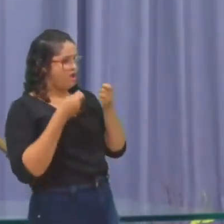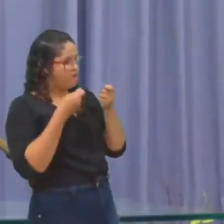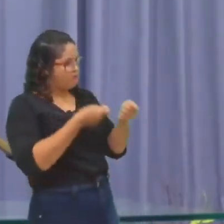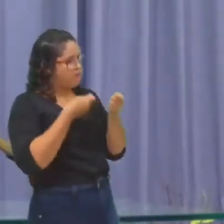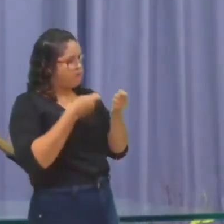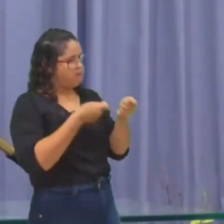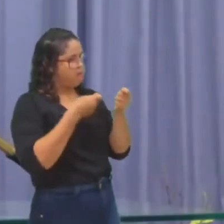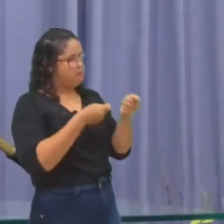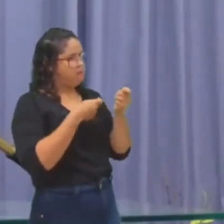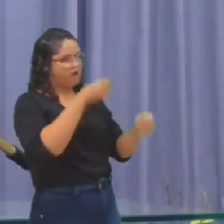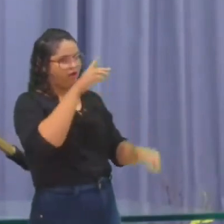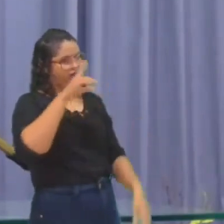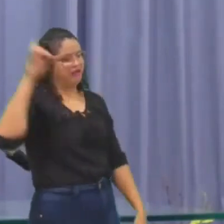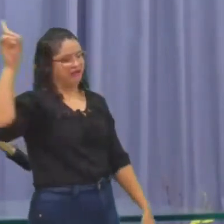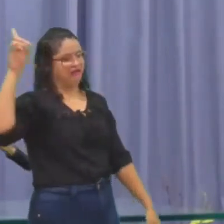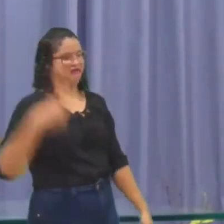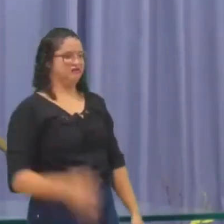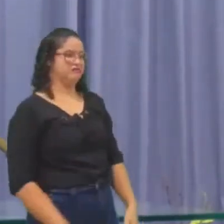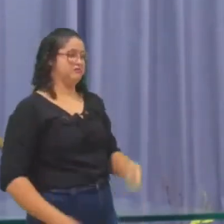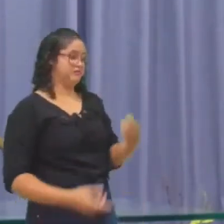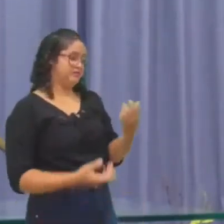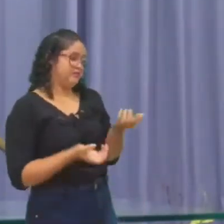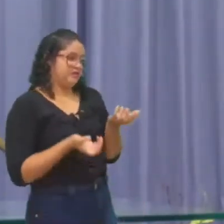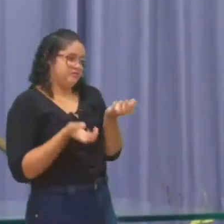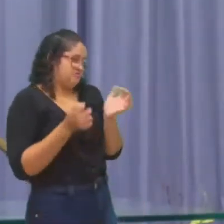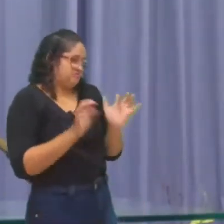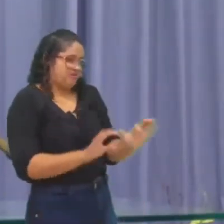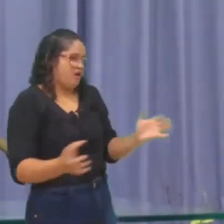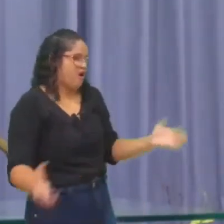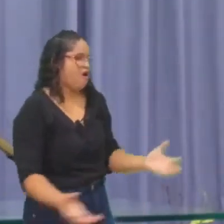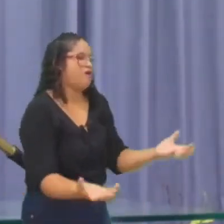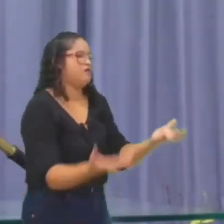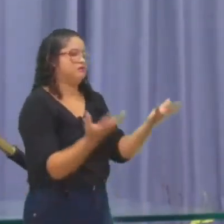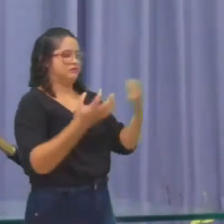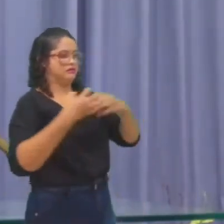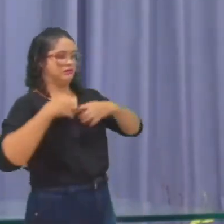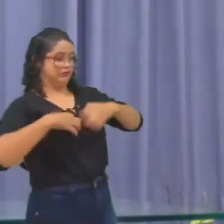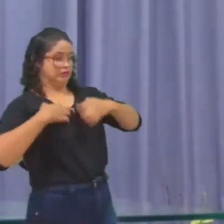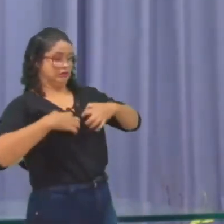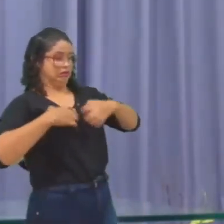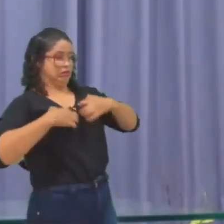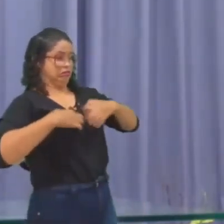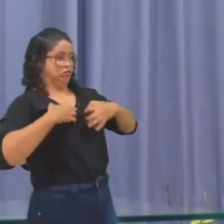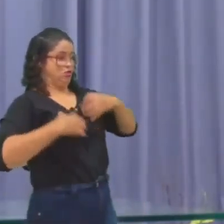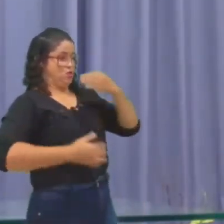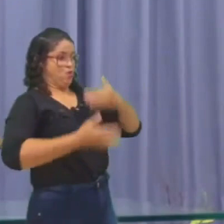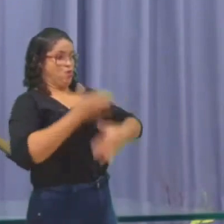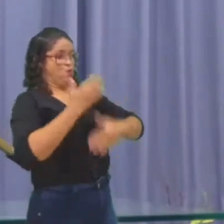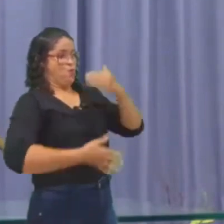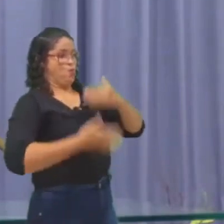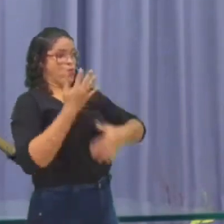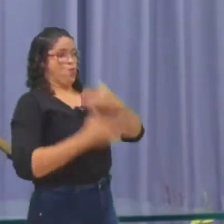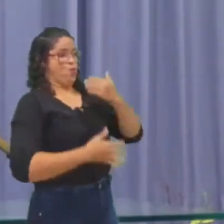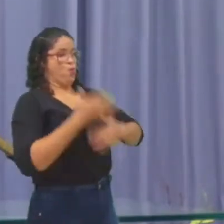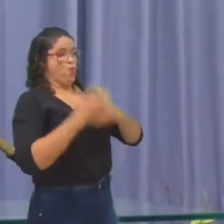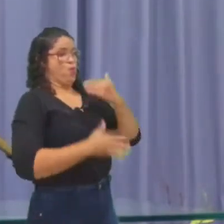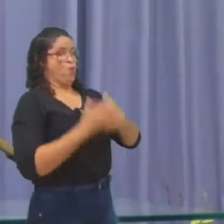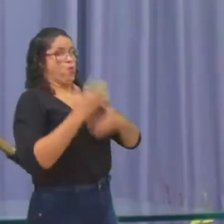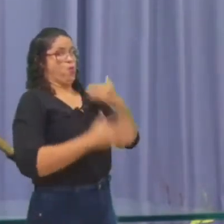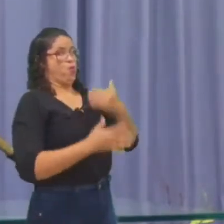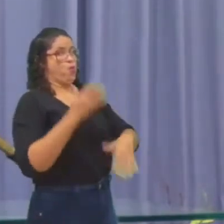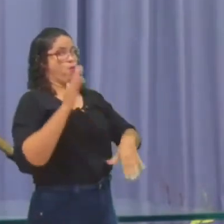qualquer palavra de ânimo. Então, o desespero só atrapalha. O desespero só cria o